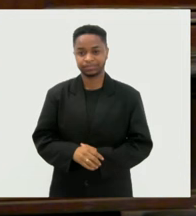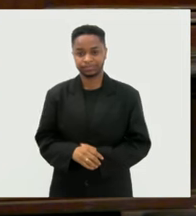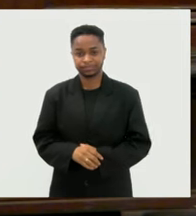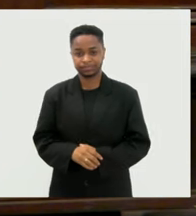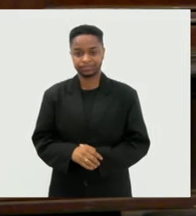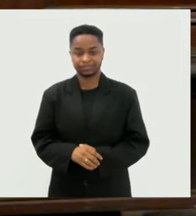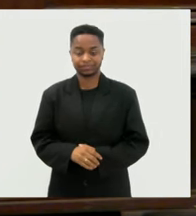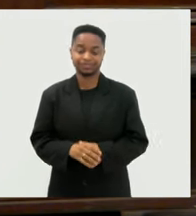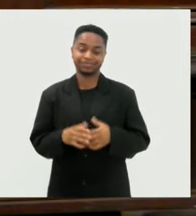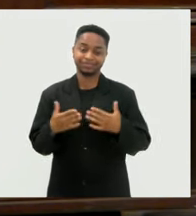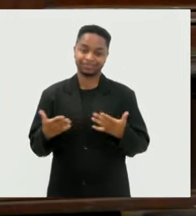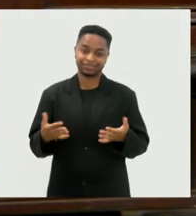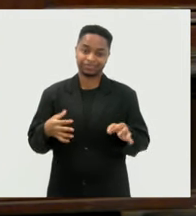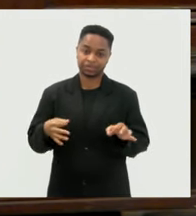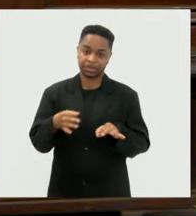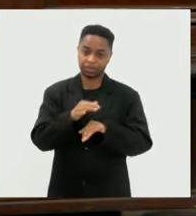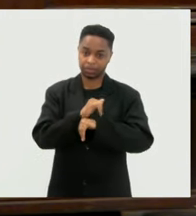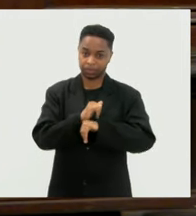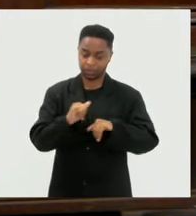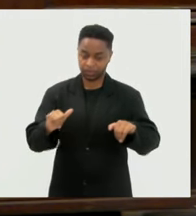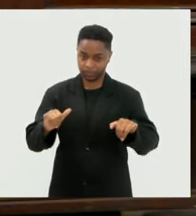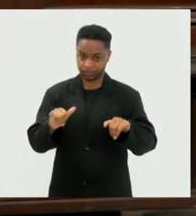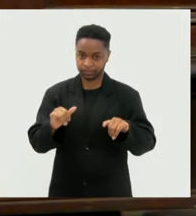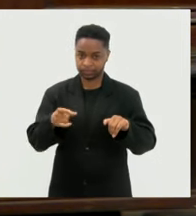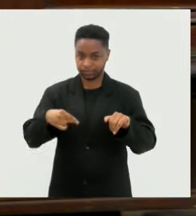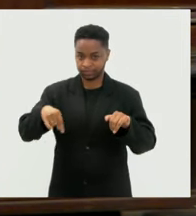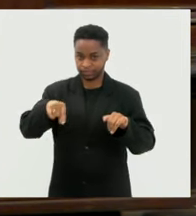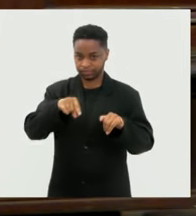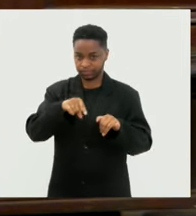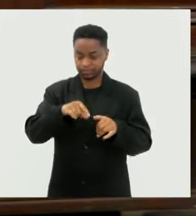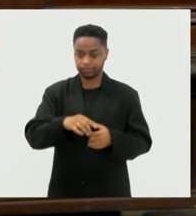Dito isso, senhora presidente,